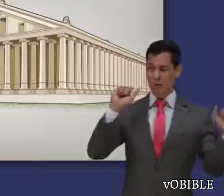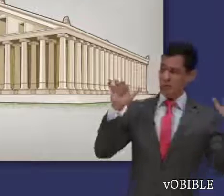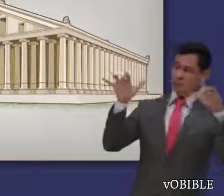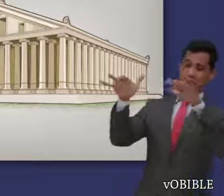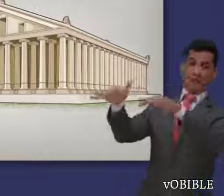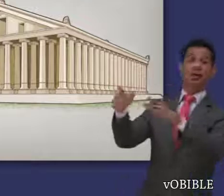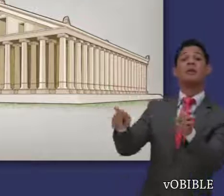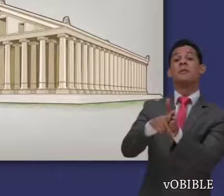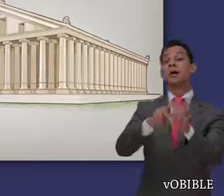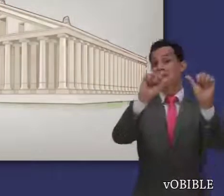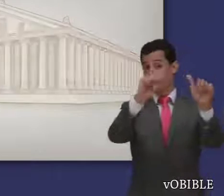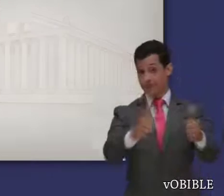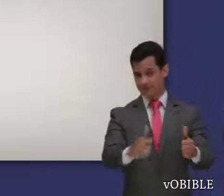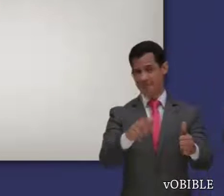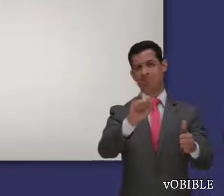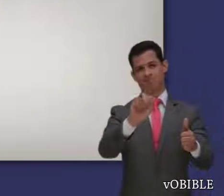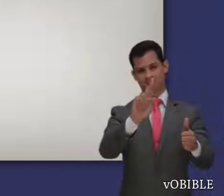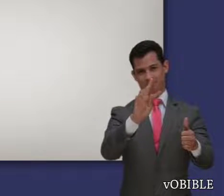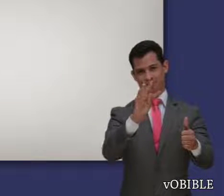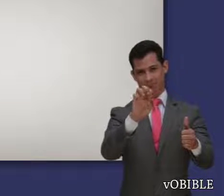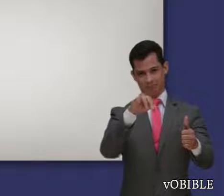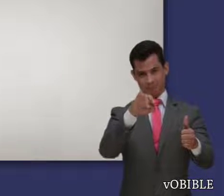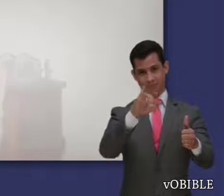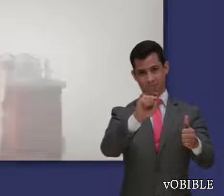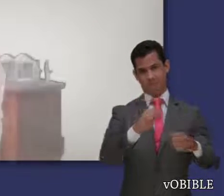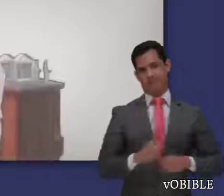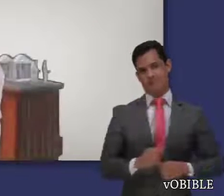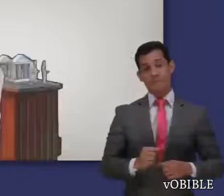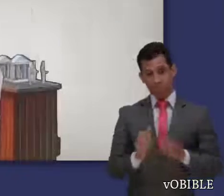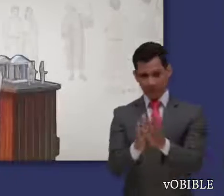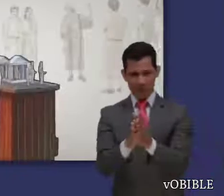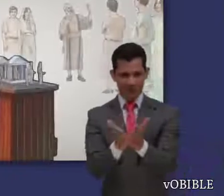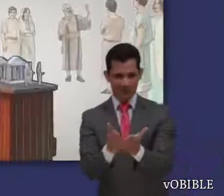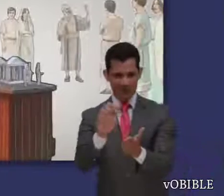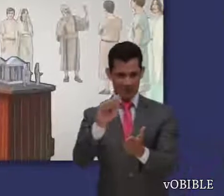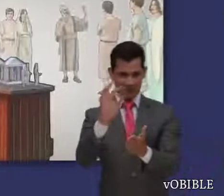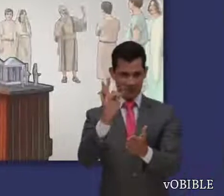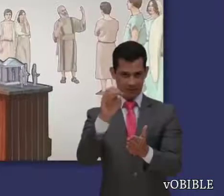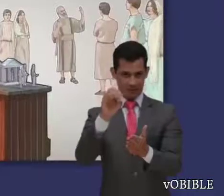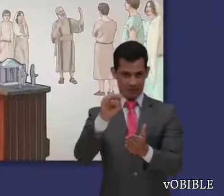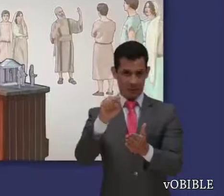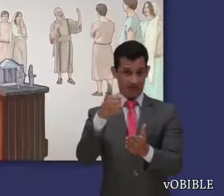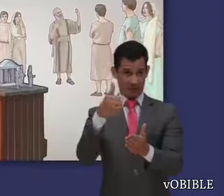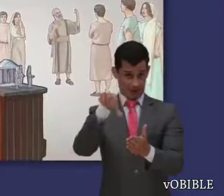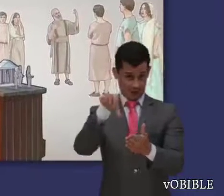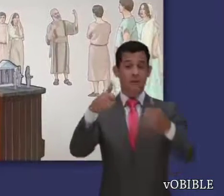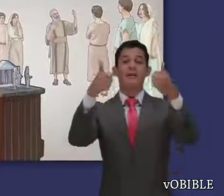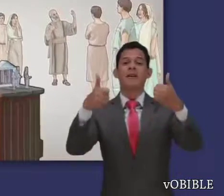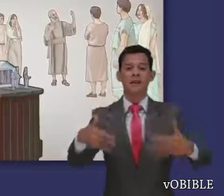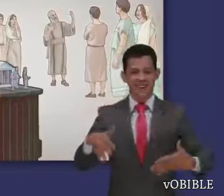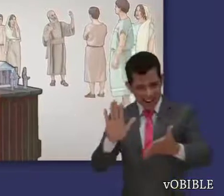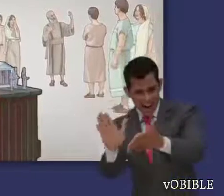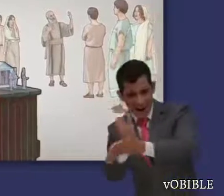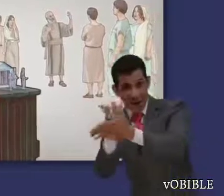Ártemis. O capítulo 19 de Atos explica que alguns ali ganhavam muito dinheiro fabricando e vendendo miniaturas de